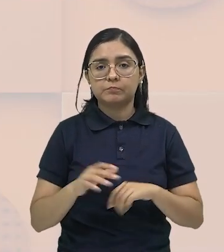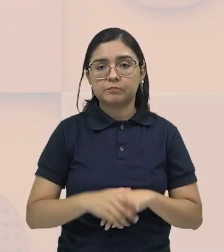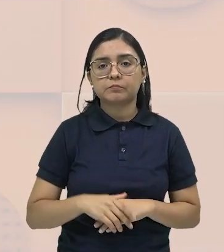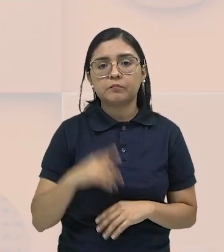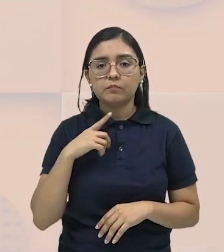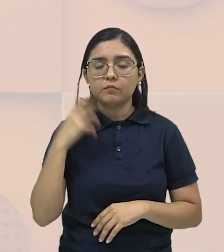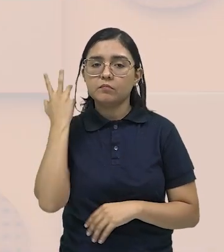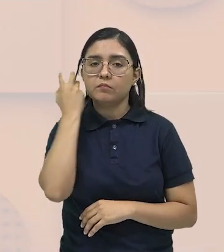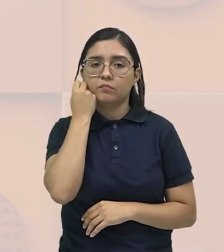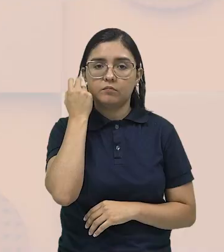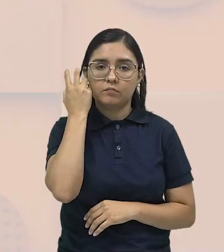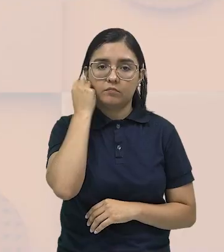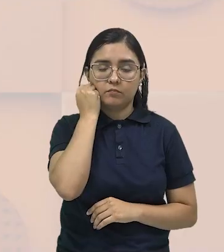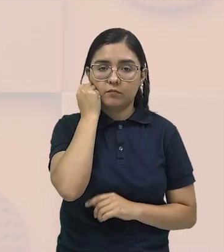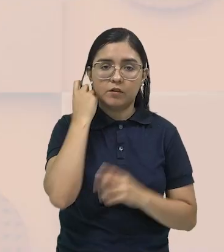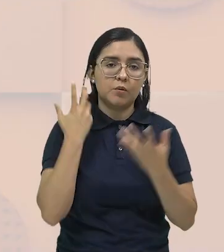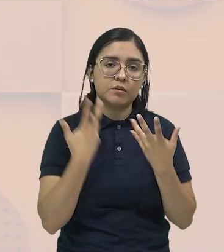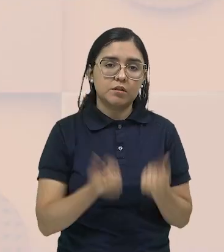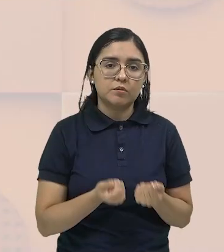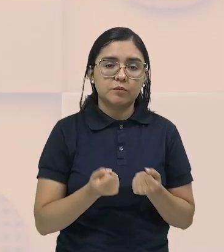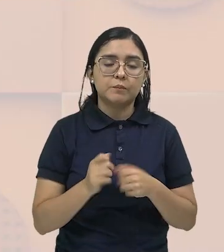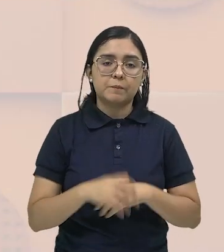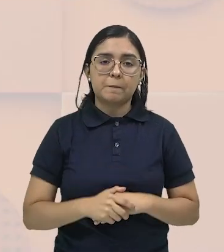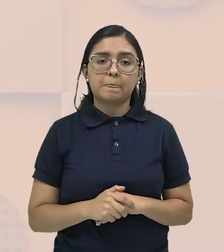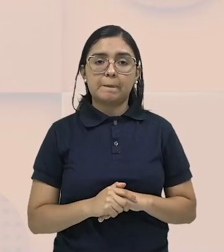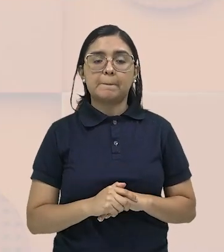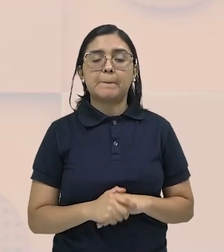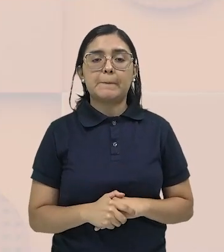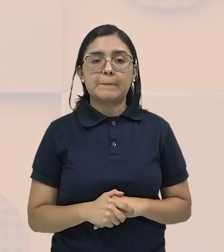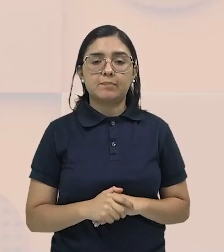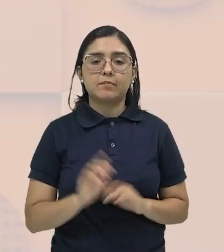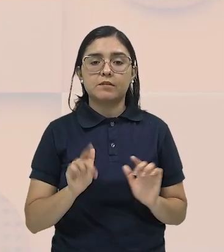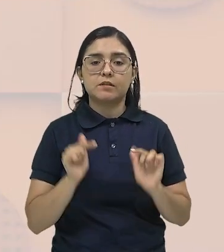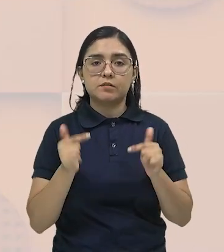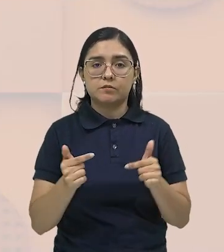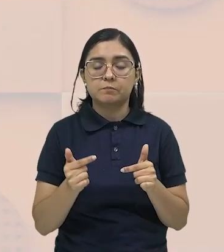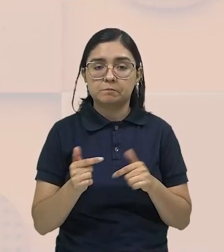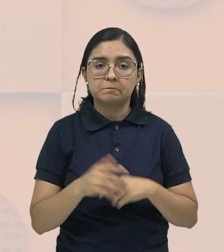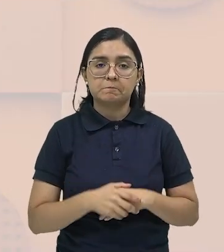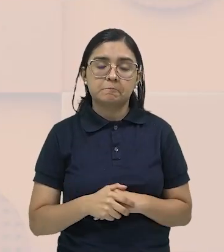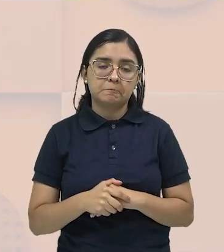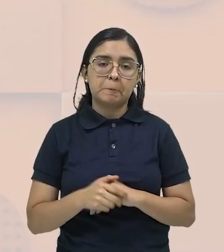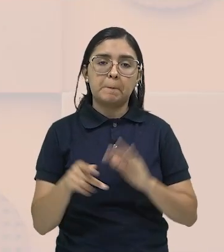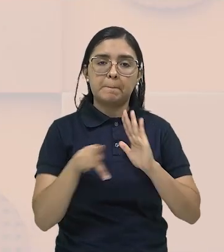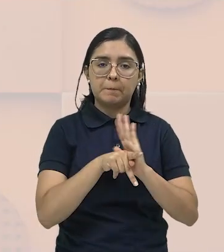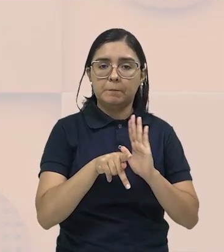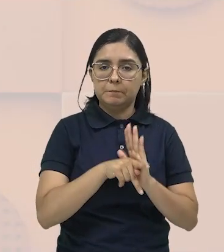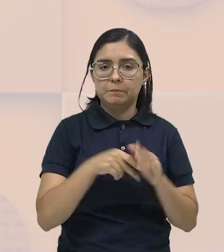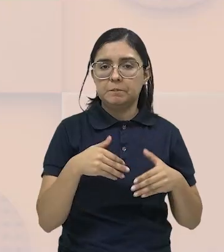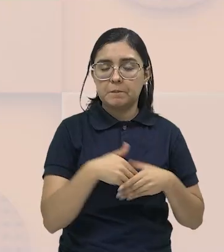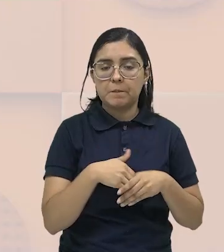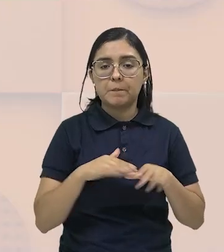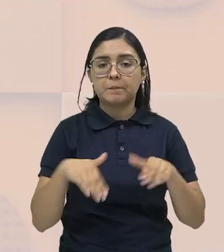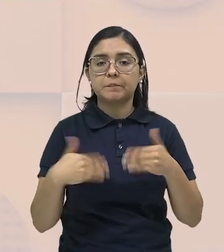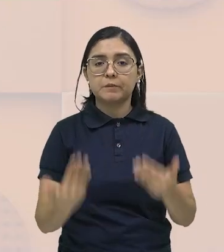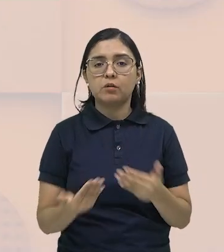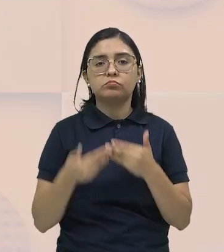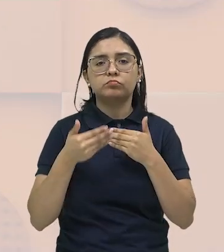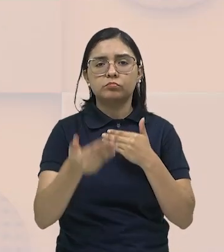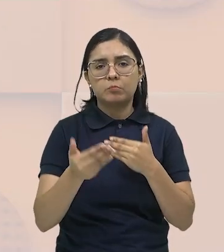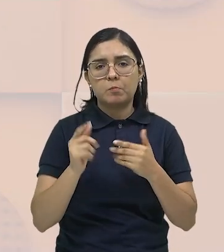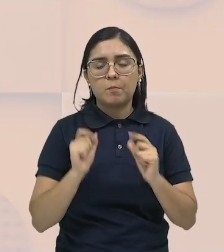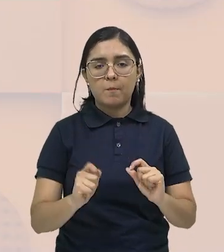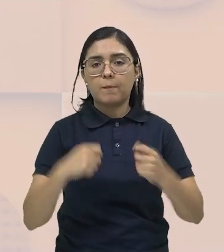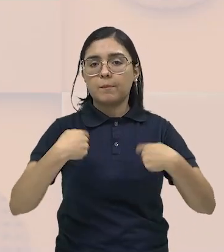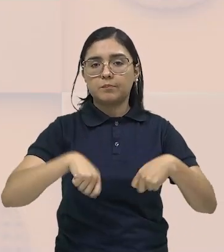bloqueio continental, furar essa ação aí determinada por Napoleão Bonaparte, tá bem? Então, a partir daí,